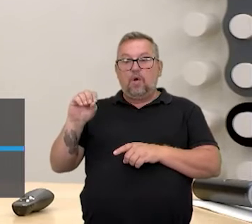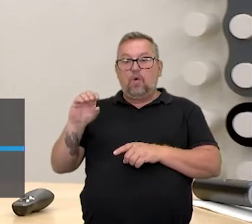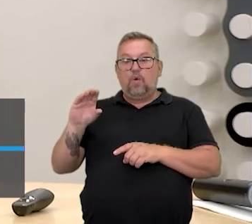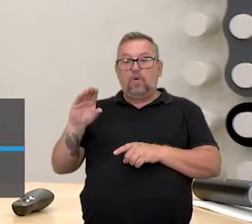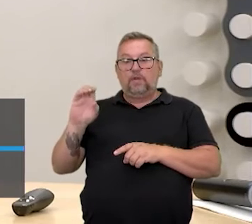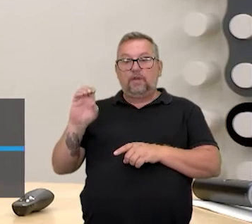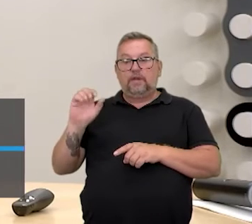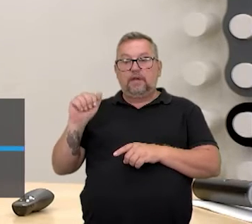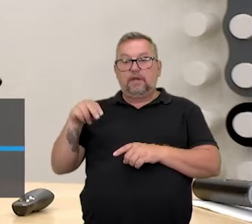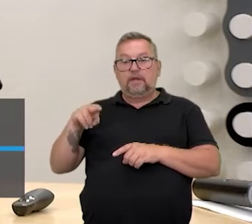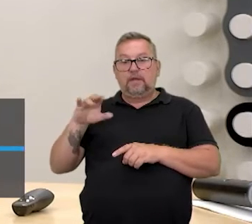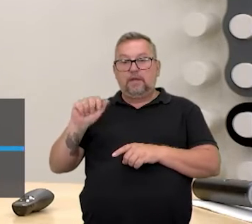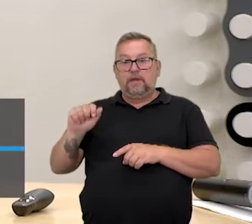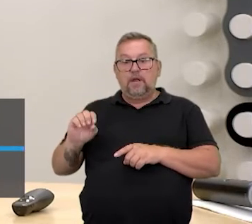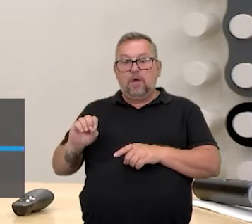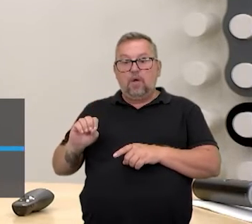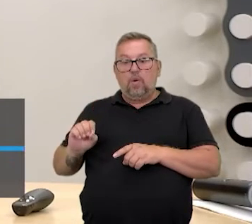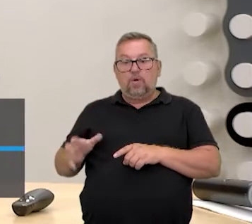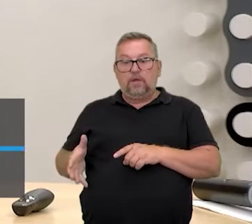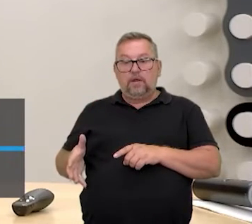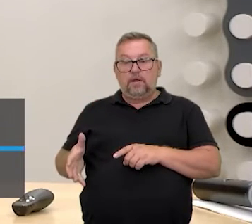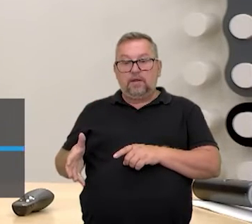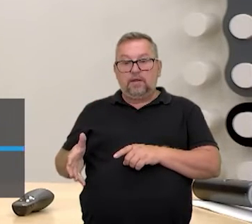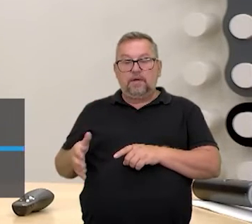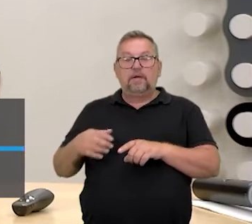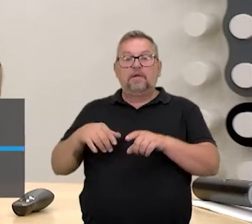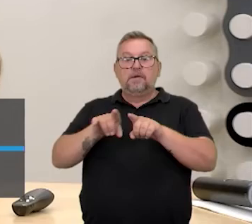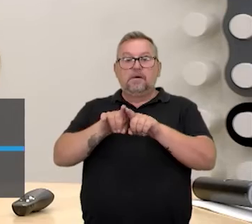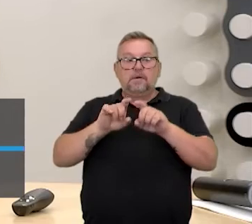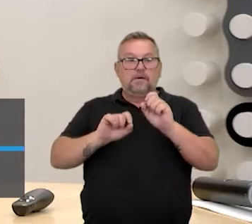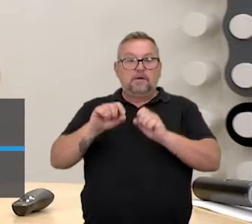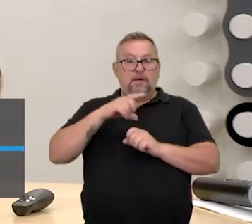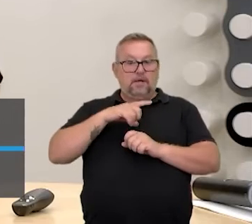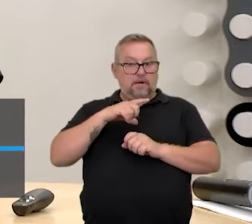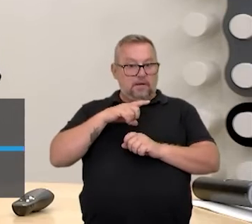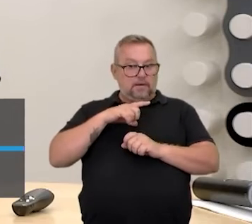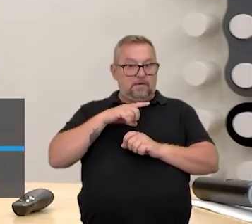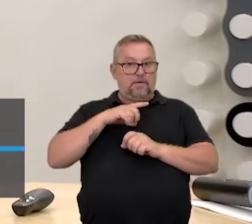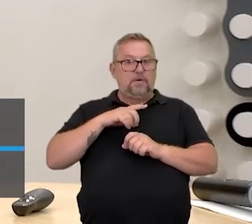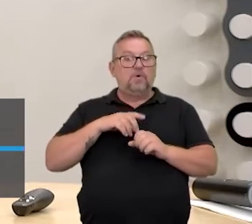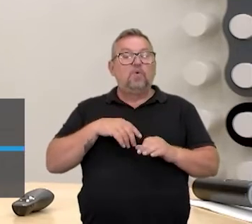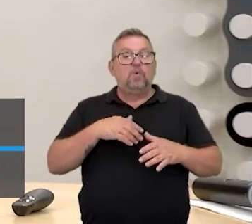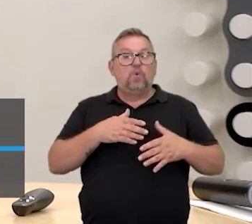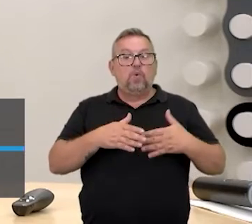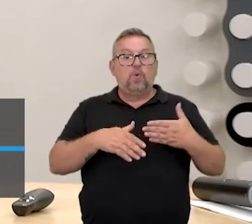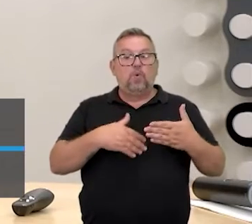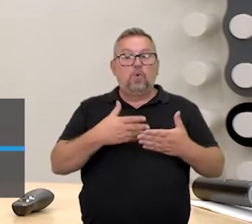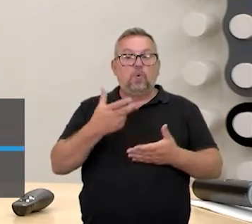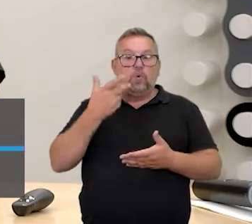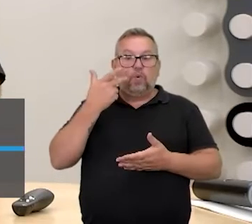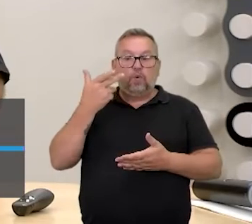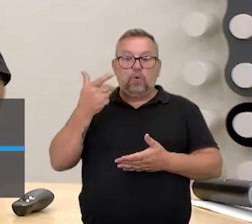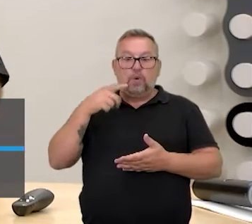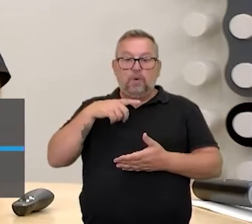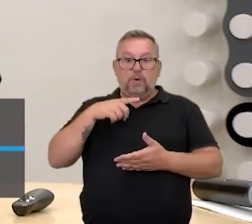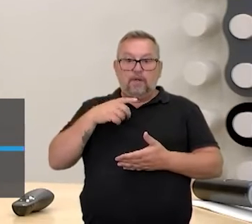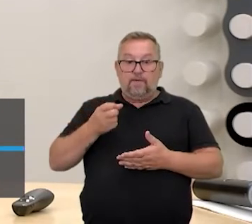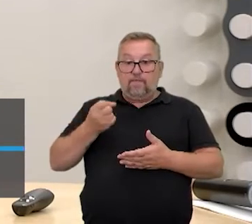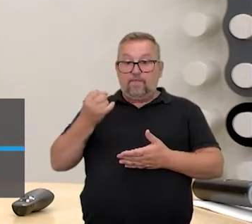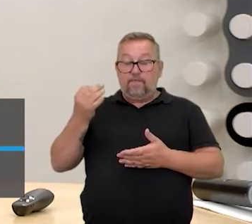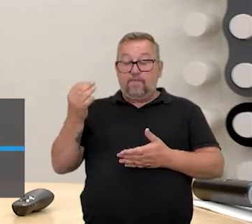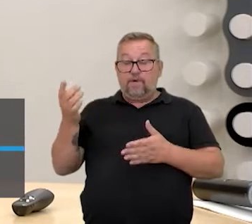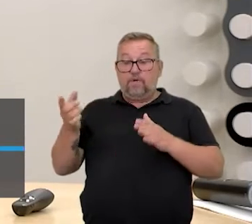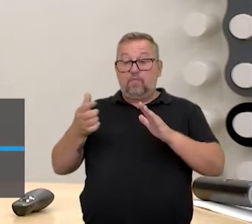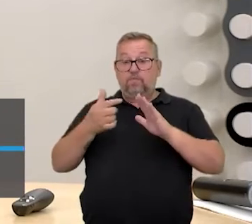né, vários desertos que nós temos aí, né, que eles tiveram aí um processo natural. Tem vários pontos